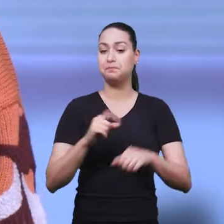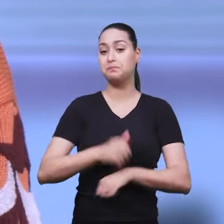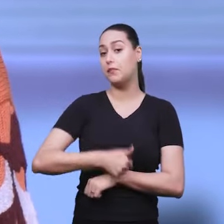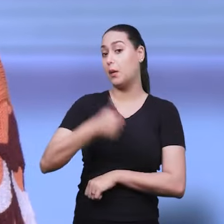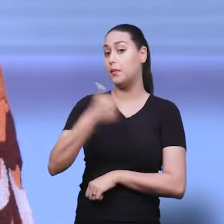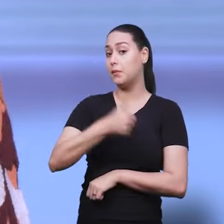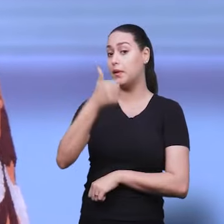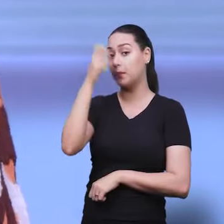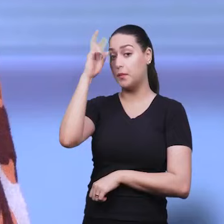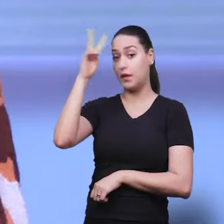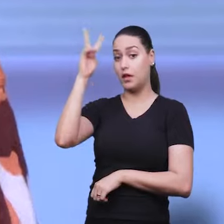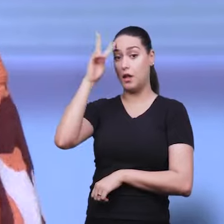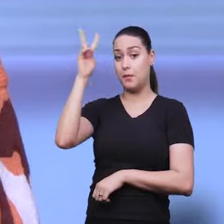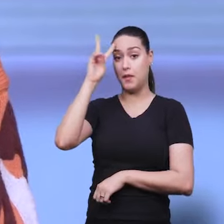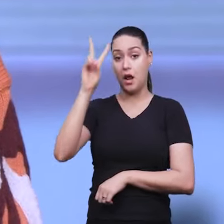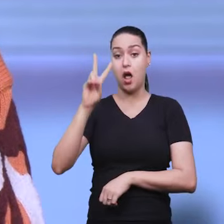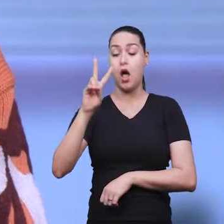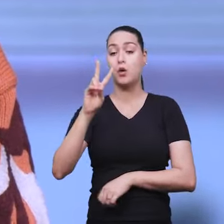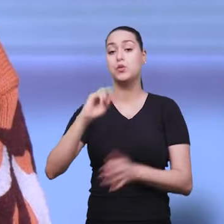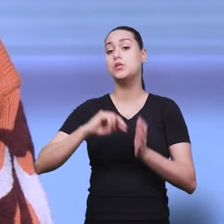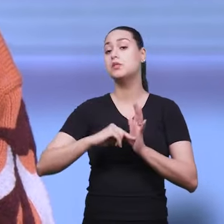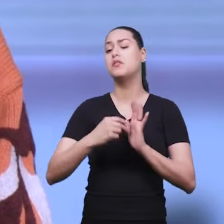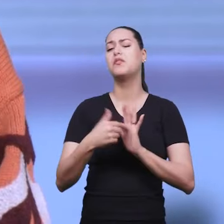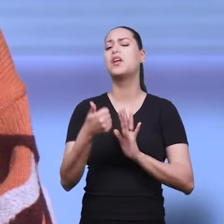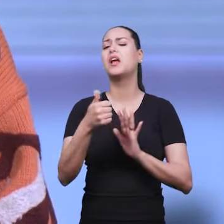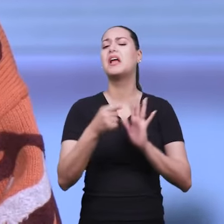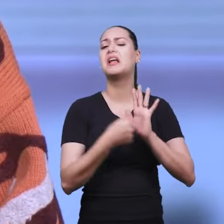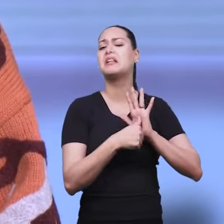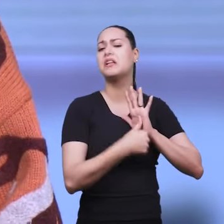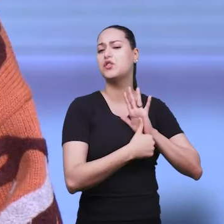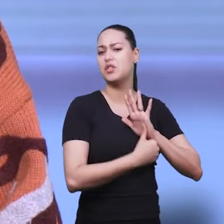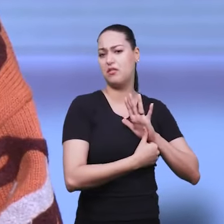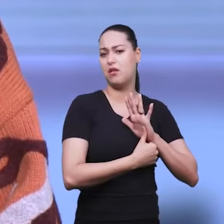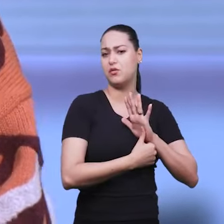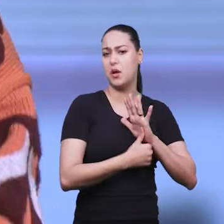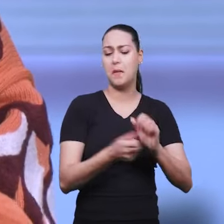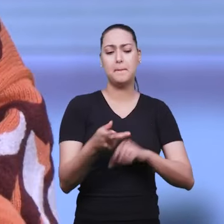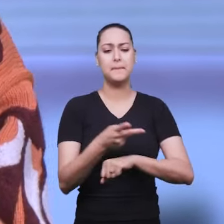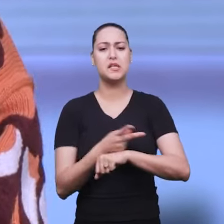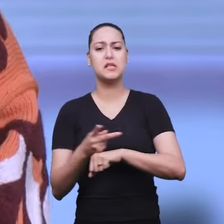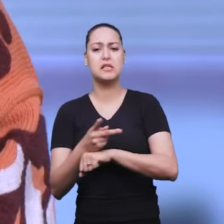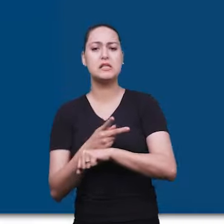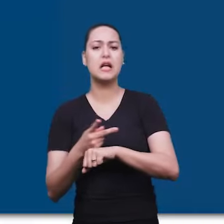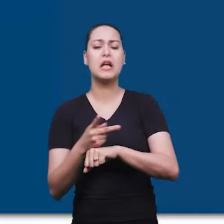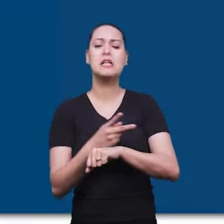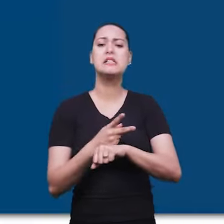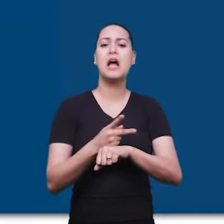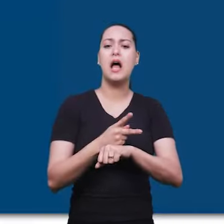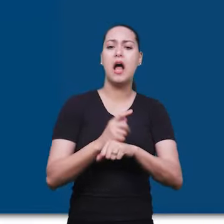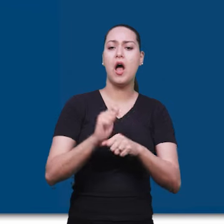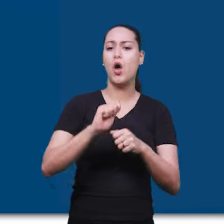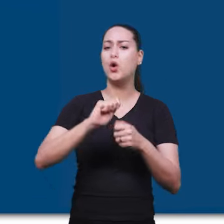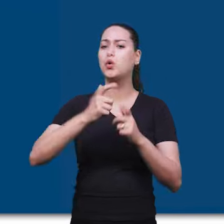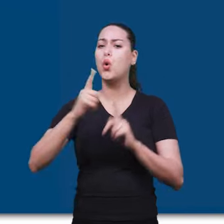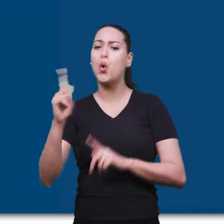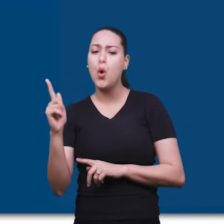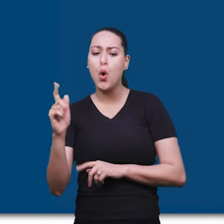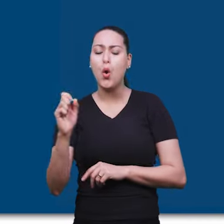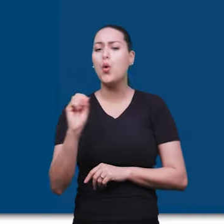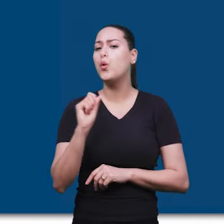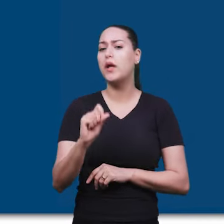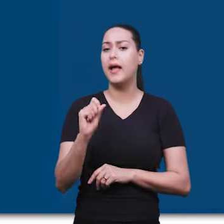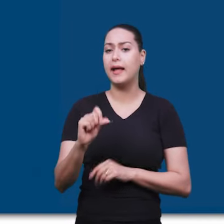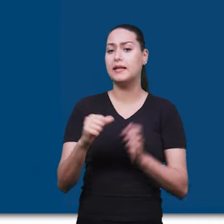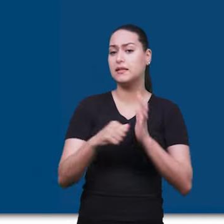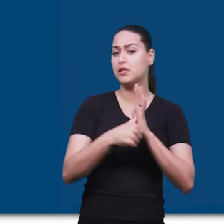vamos relembrar o significado de identidade. Uma busca rápida no Google apresenta duas definições. Identidade